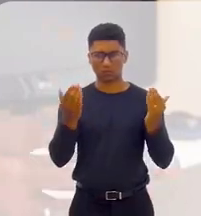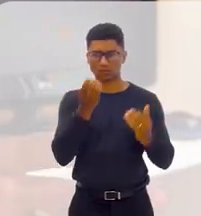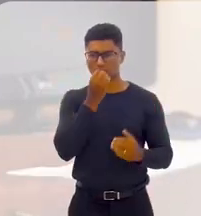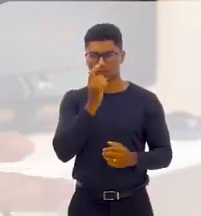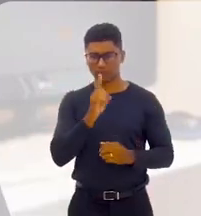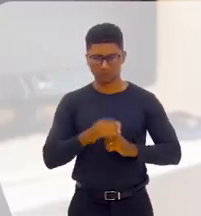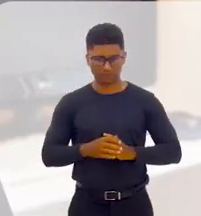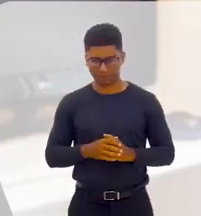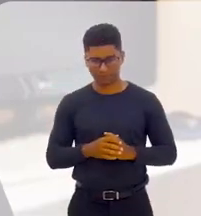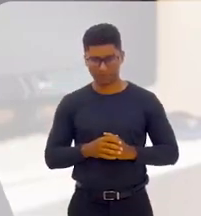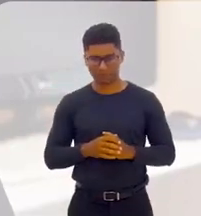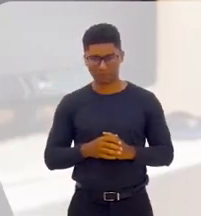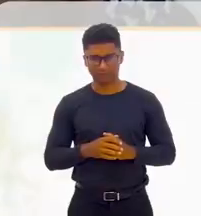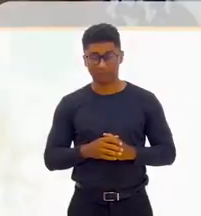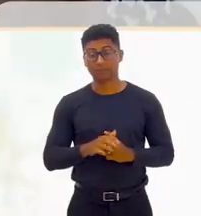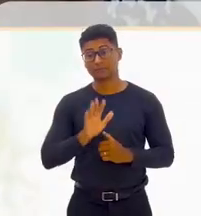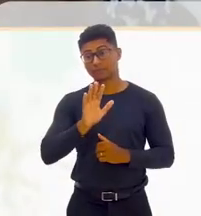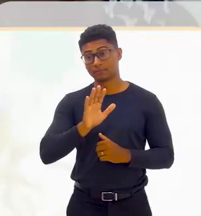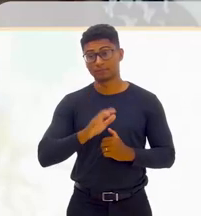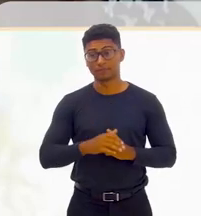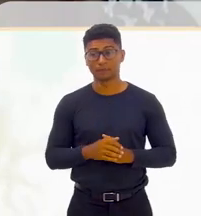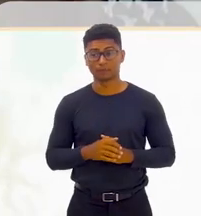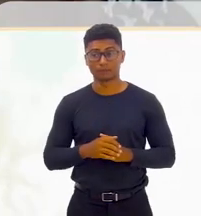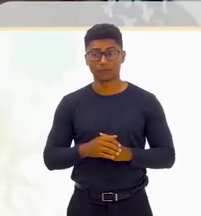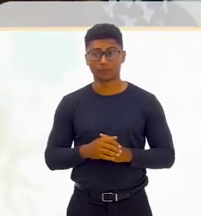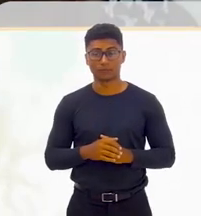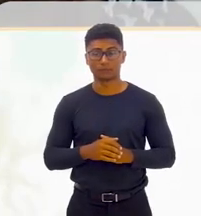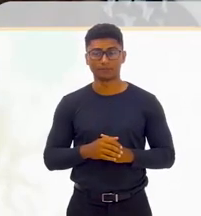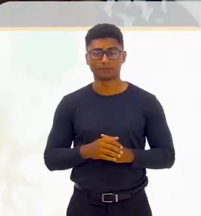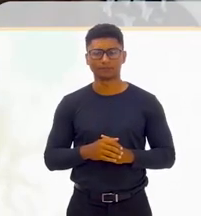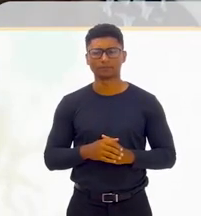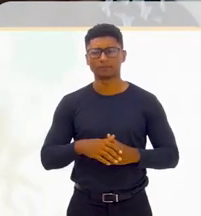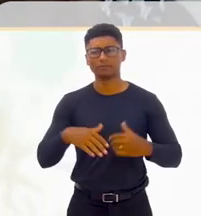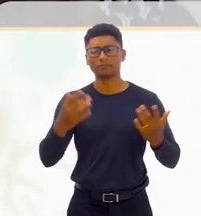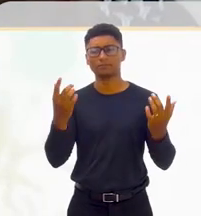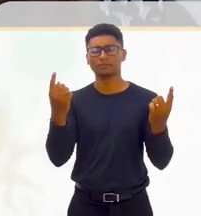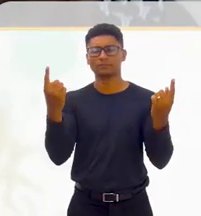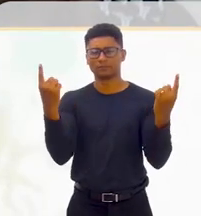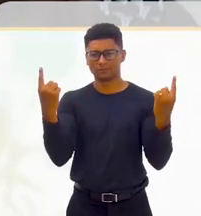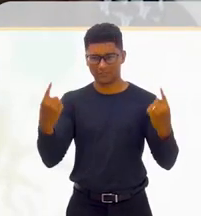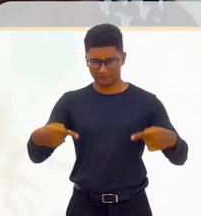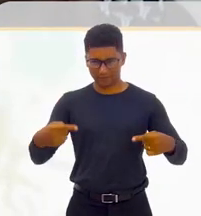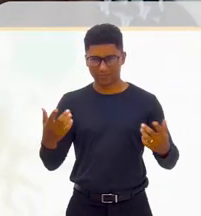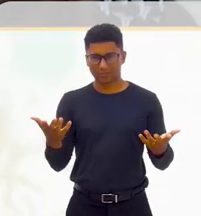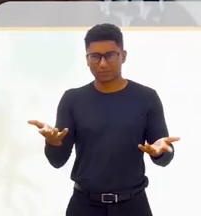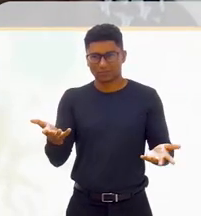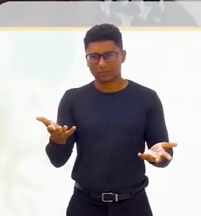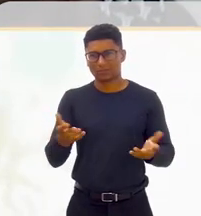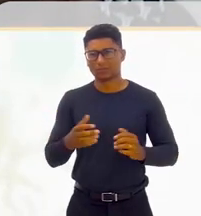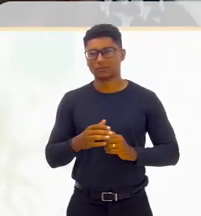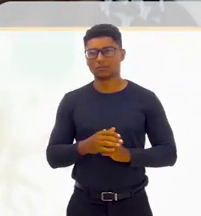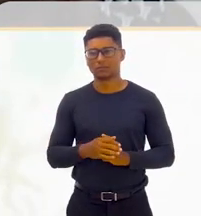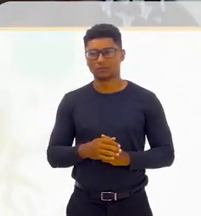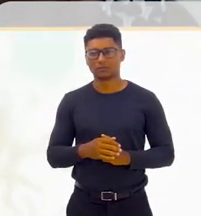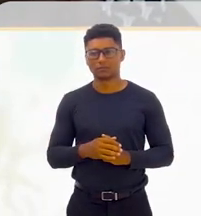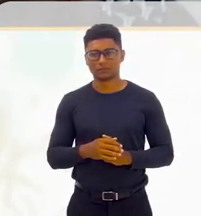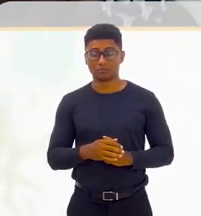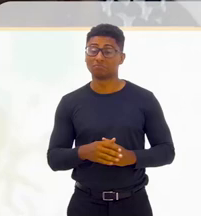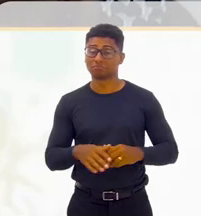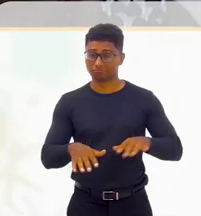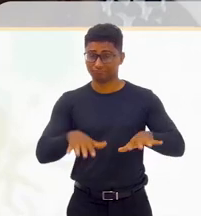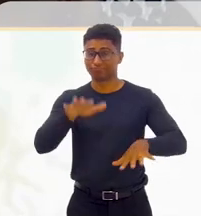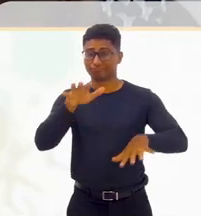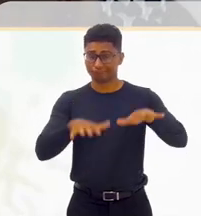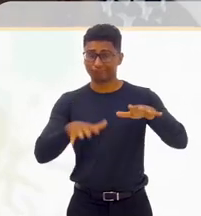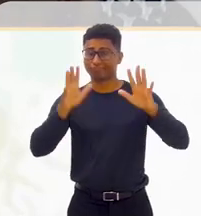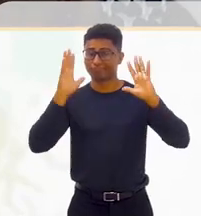não existem nesse sentido. Mas o que esses desafios desses embates, que já